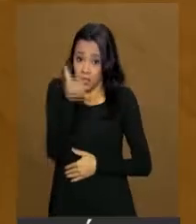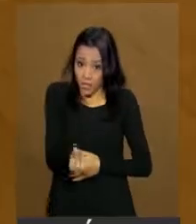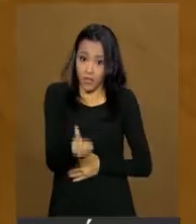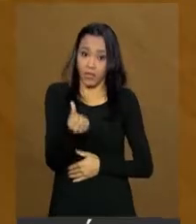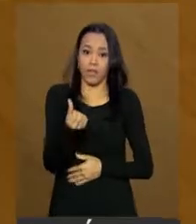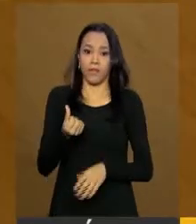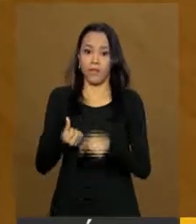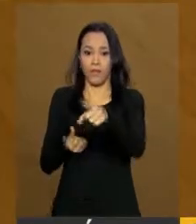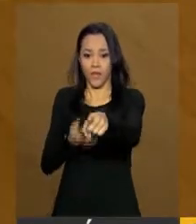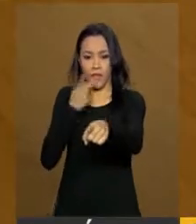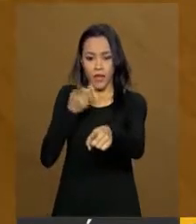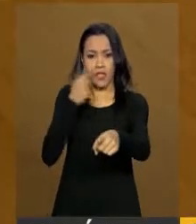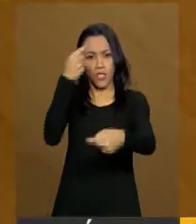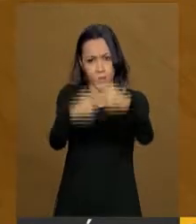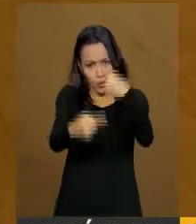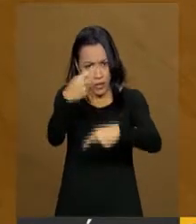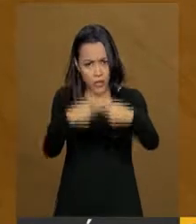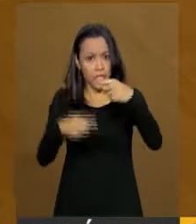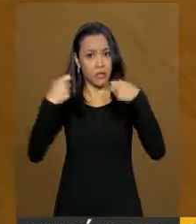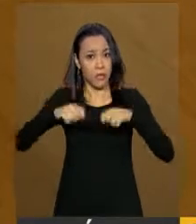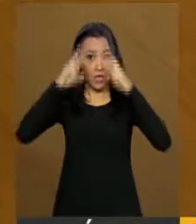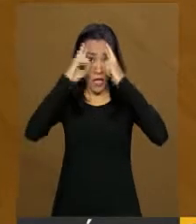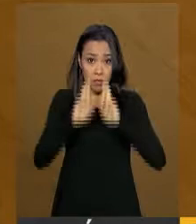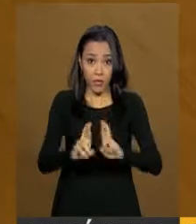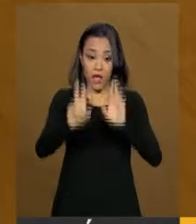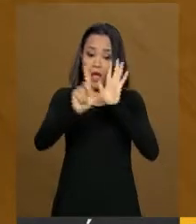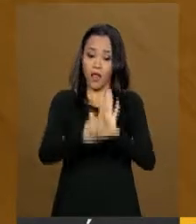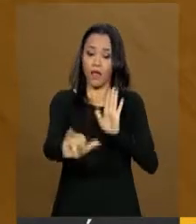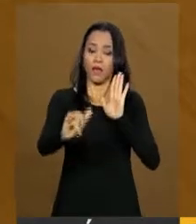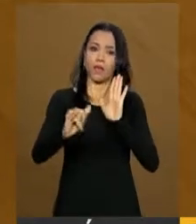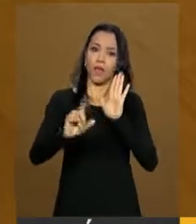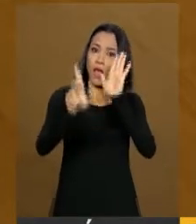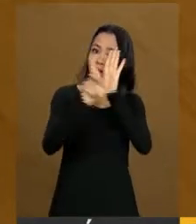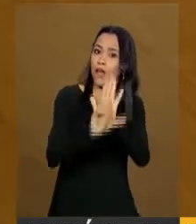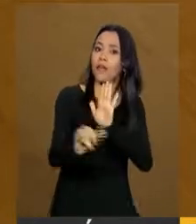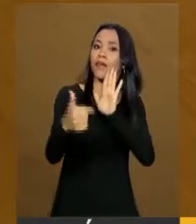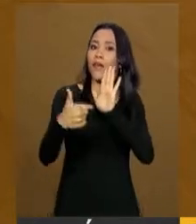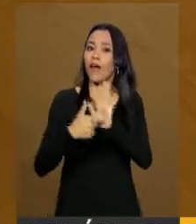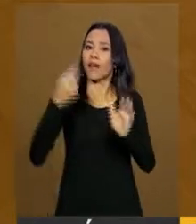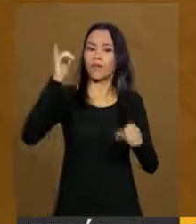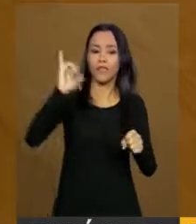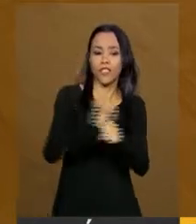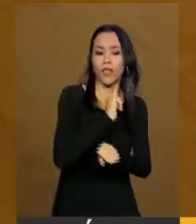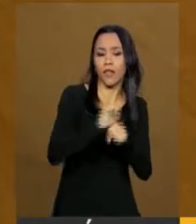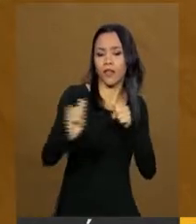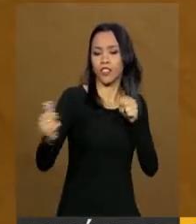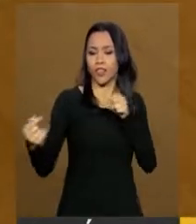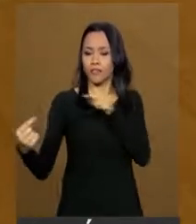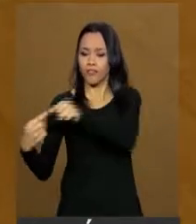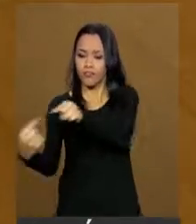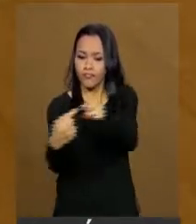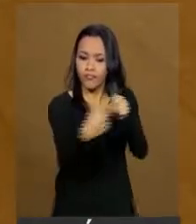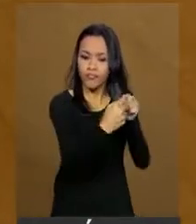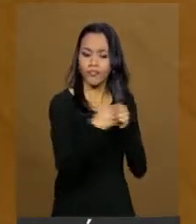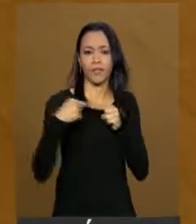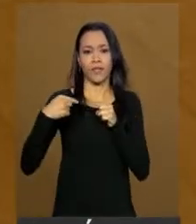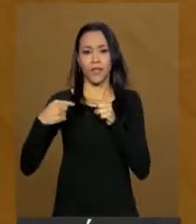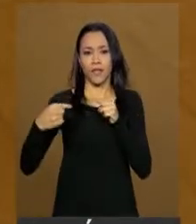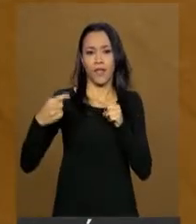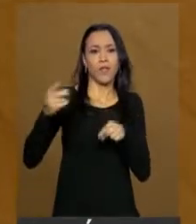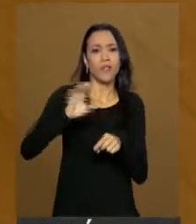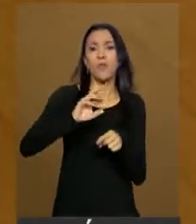políticas públicas têm que agir de forma, a lei manda, que elas ajam de forma articulada, multidisciplinar, né? Não